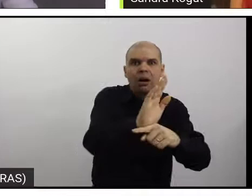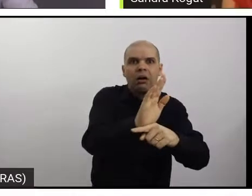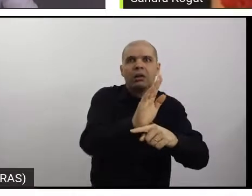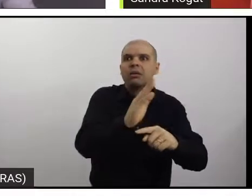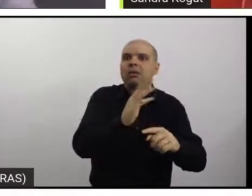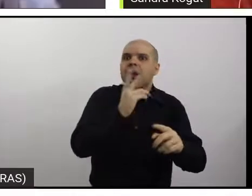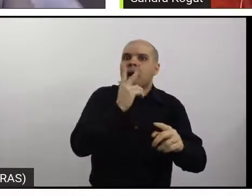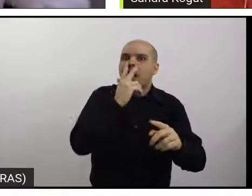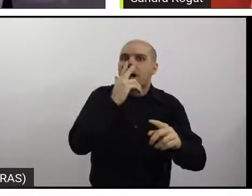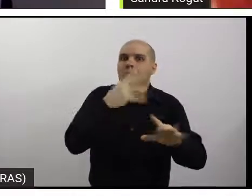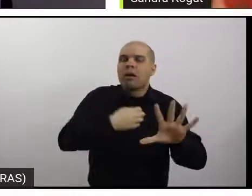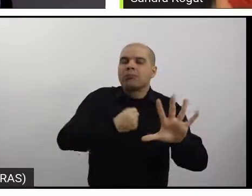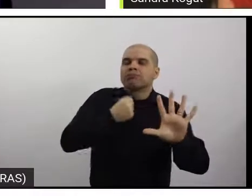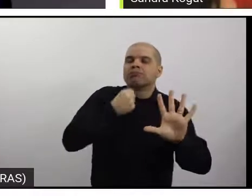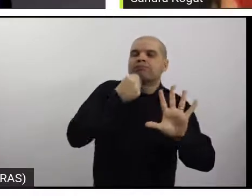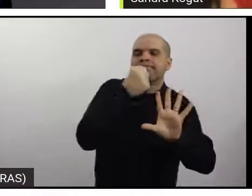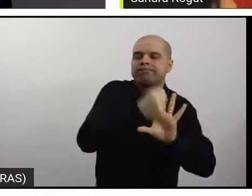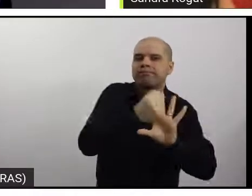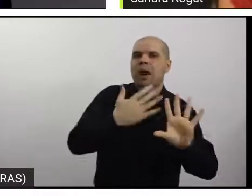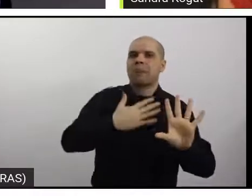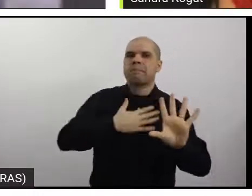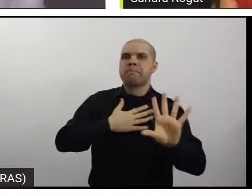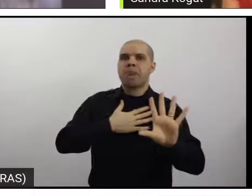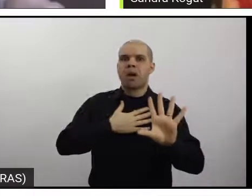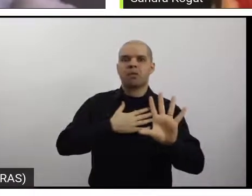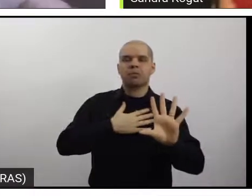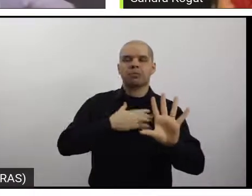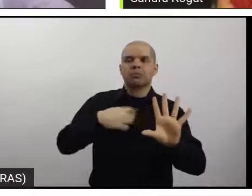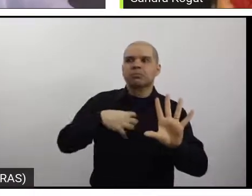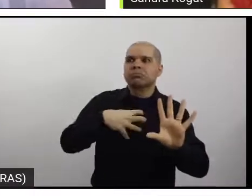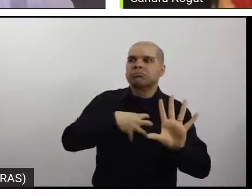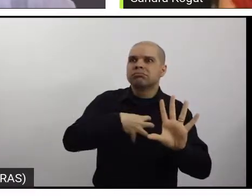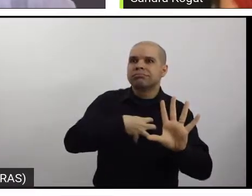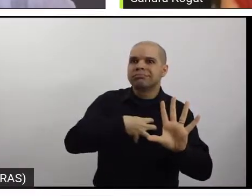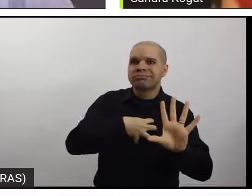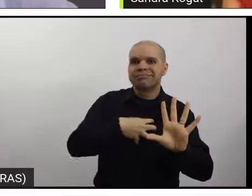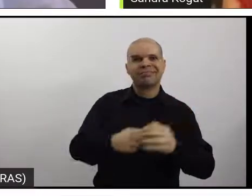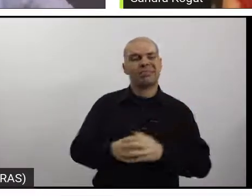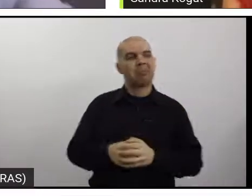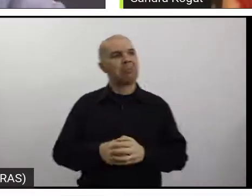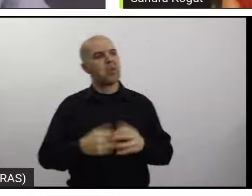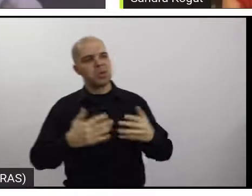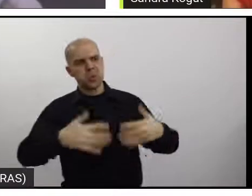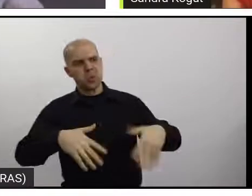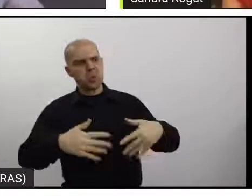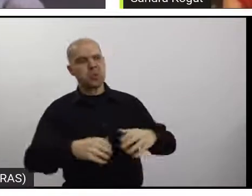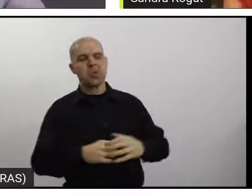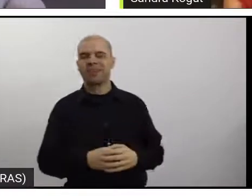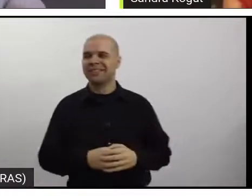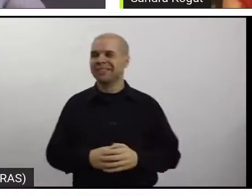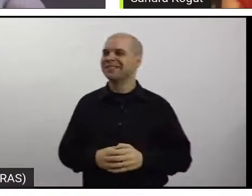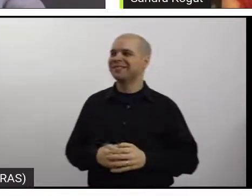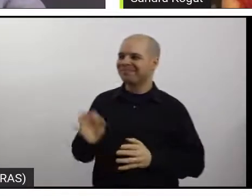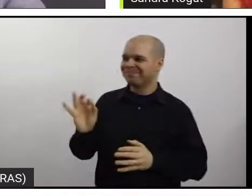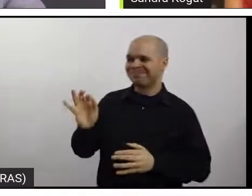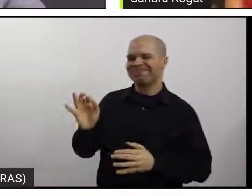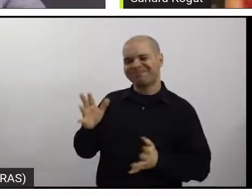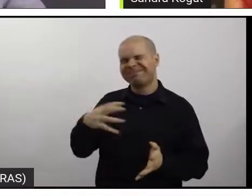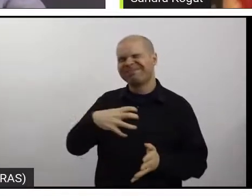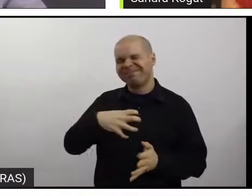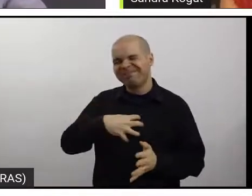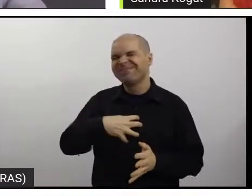só. Daí que você chegou à conclusão que eu era uma videomaker nata, videoartista nata.